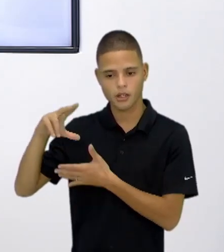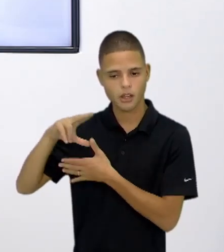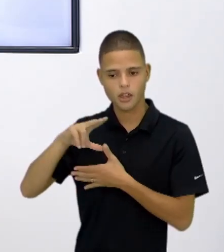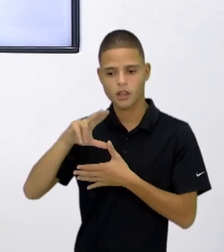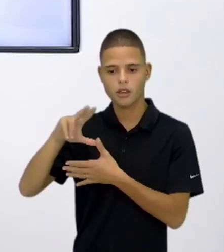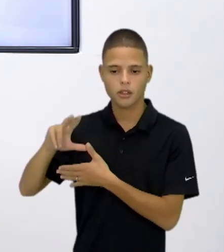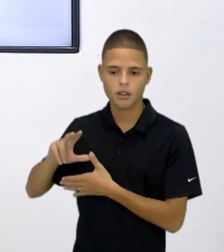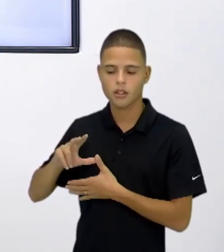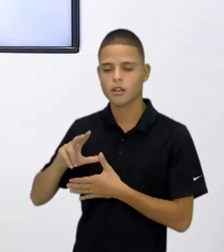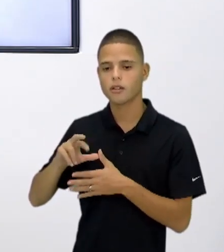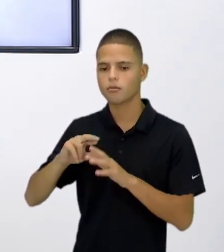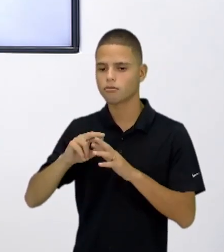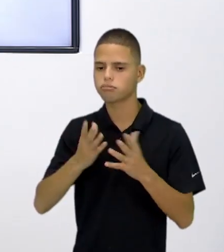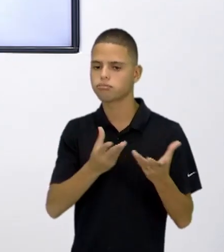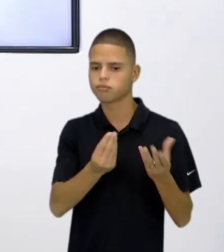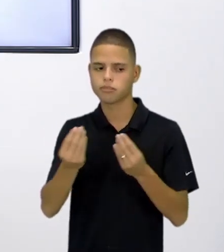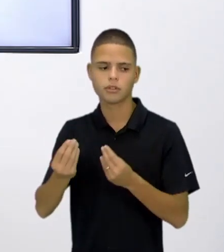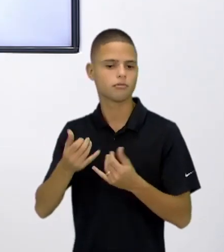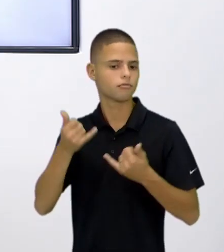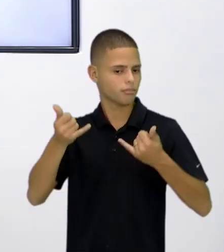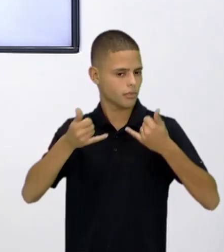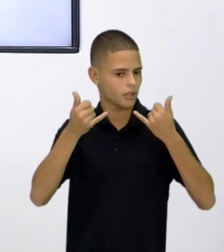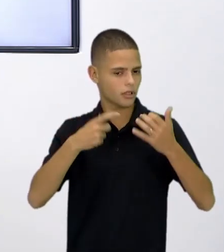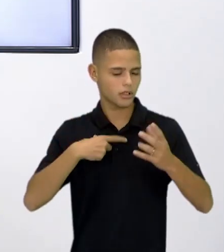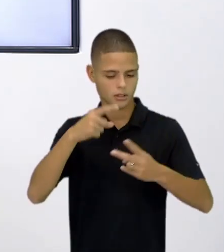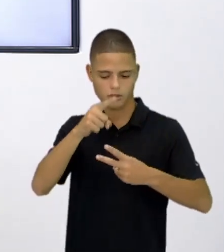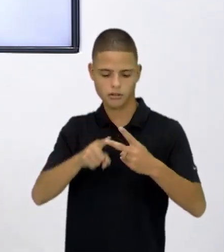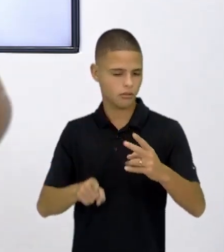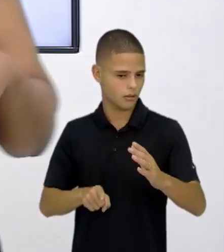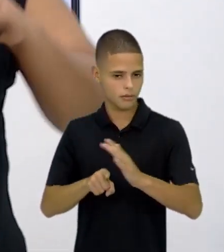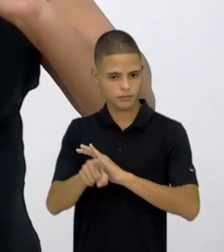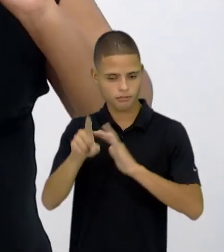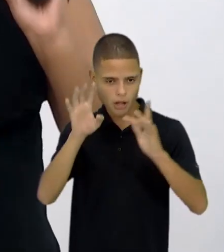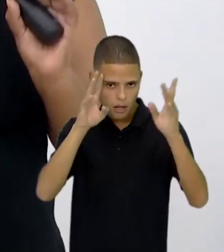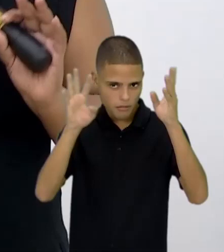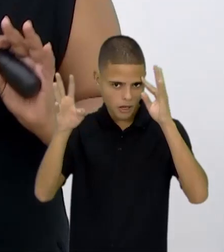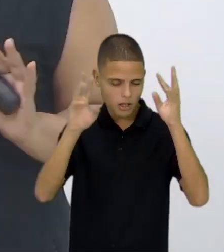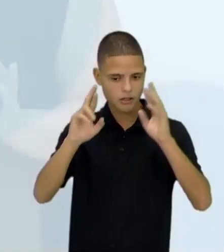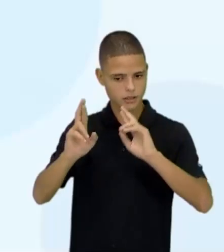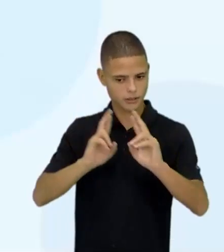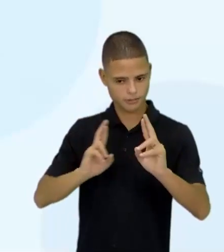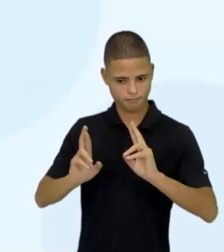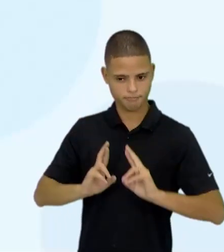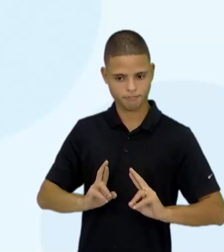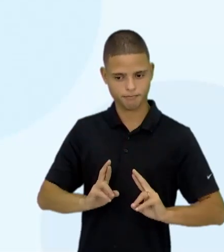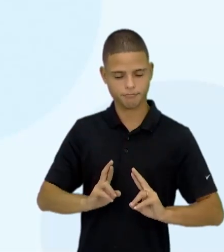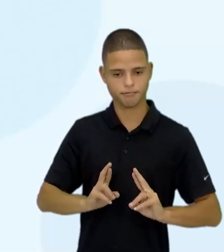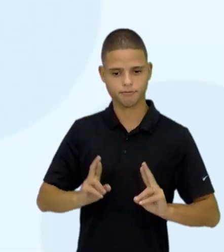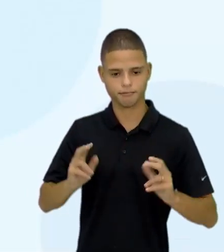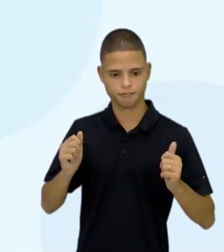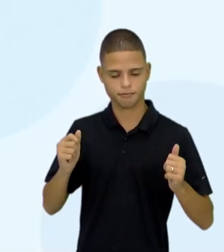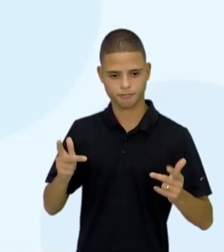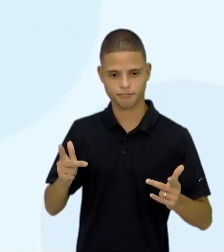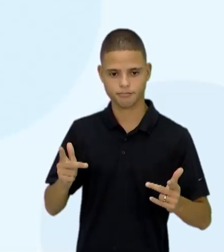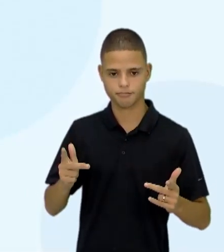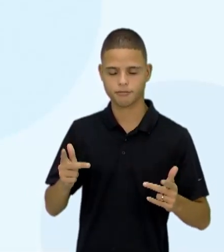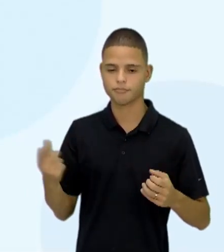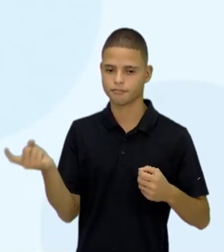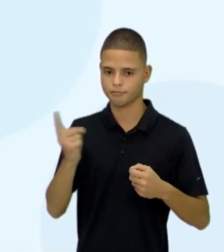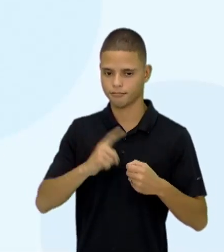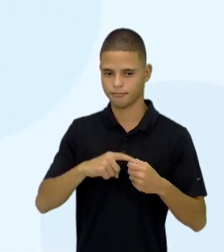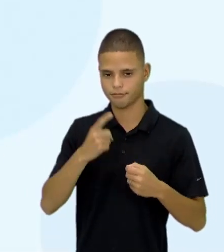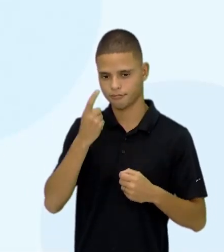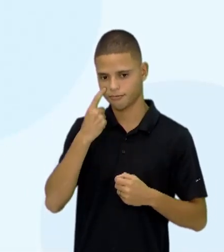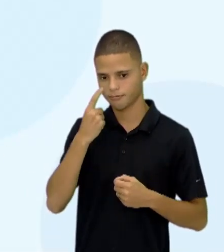são muitas informações. E nós temos aí duas perguntas para vocês pensarem, responderem sobre o contexto. Eu vou voltar para que vocês consigam